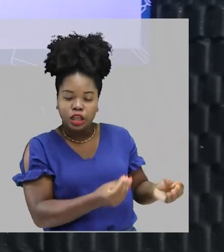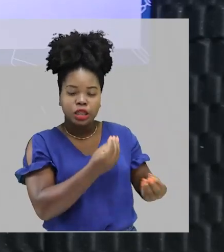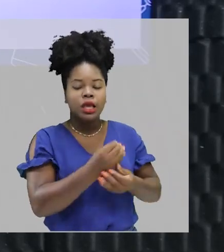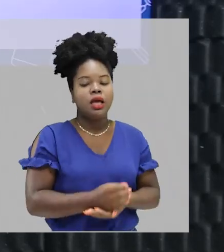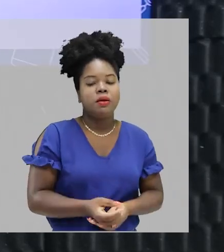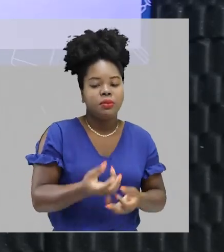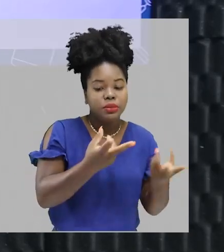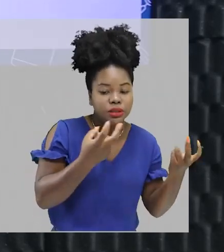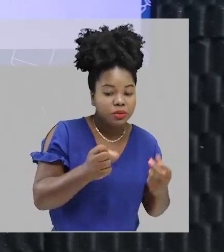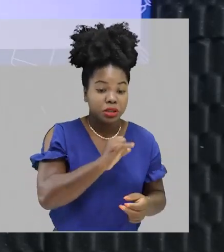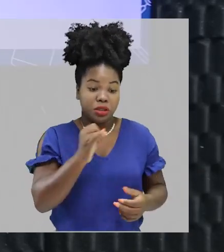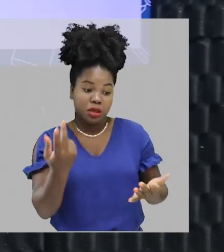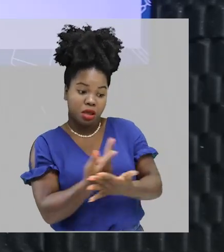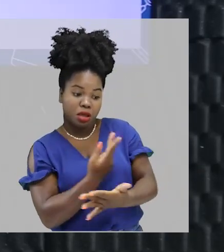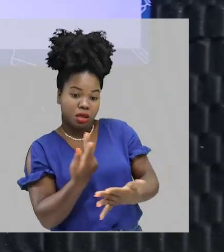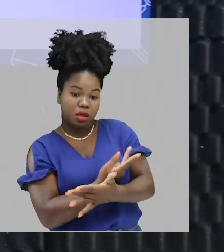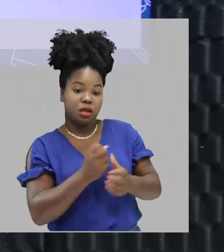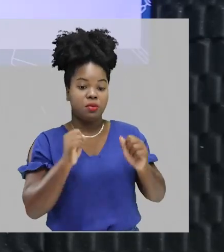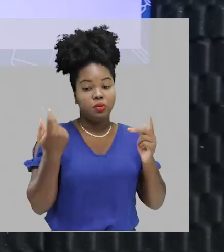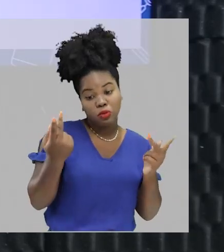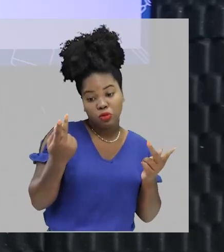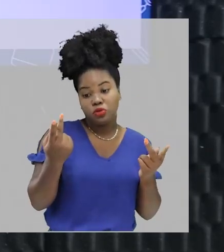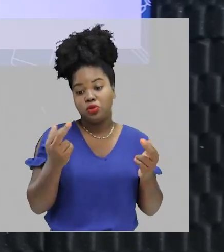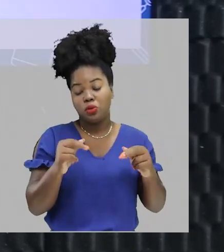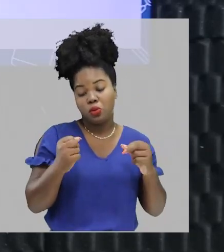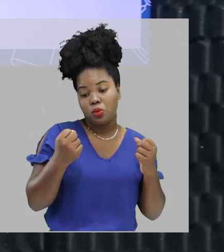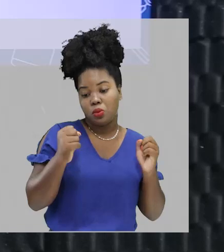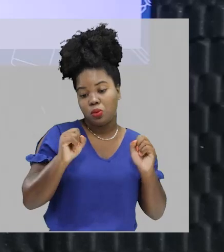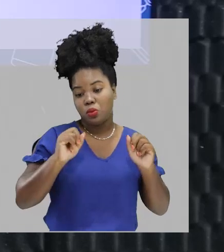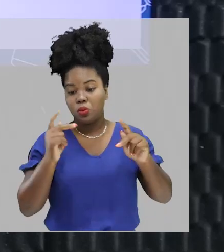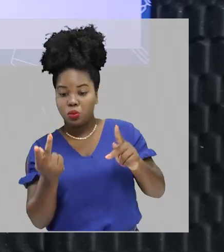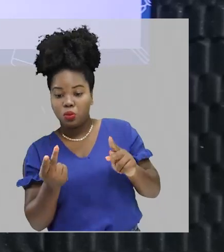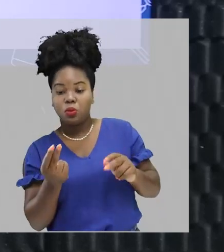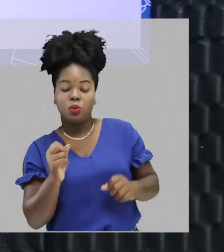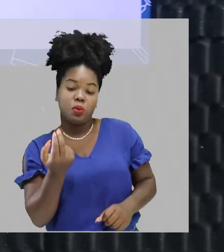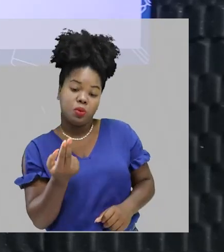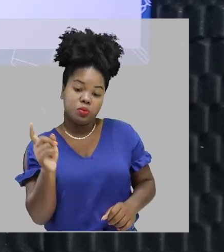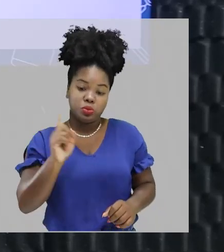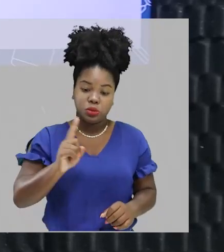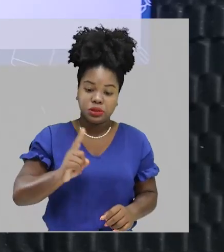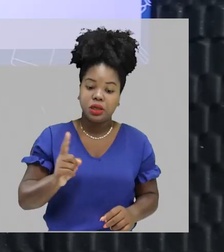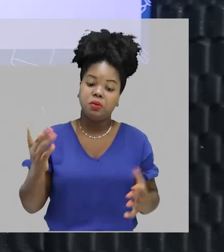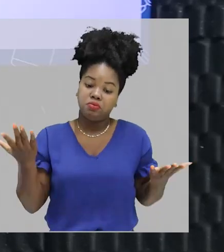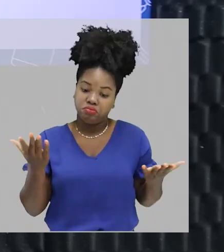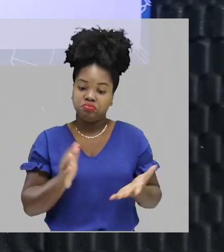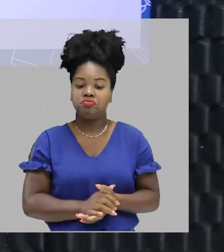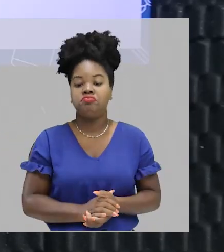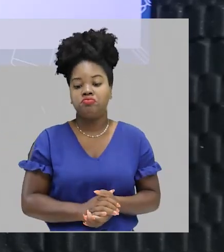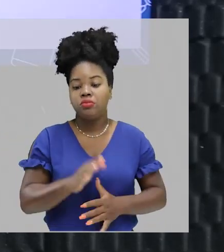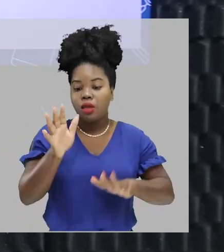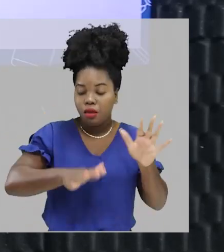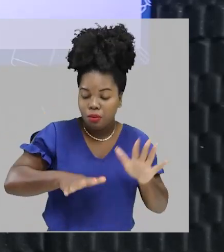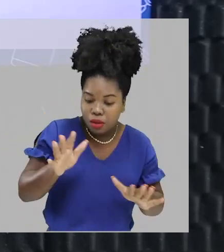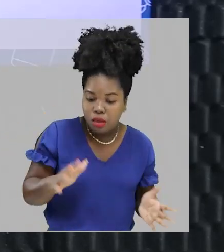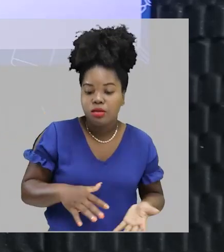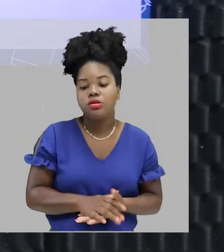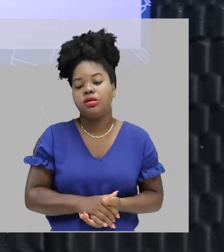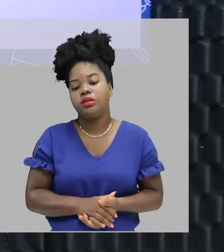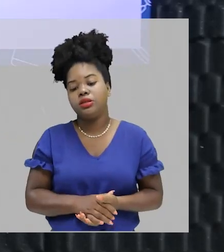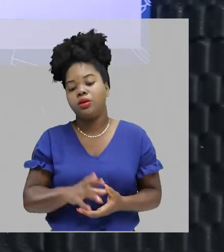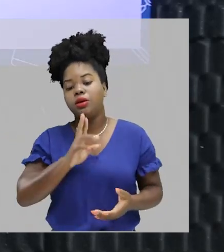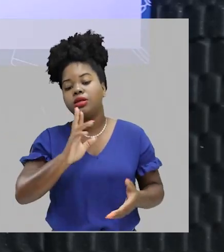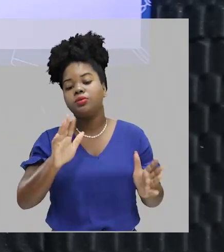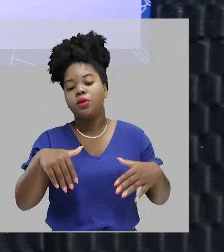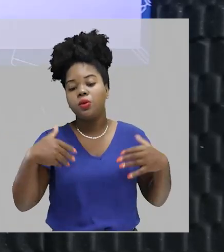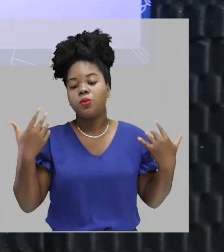não erramos. Se você quiser, a gente pode também fazer uma simplificação para depois fazer o cálculo final. Então, o